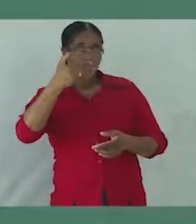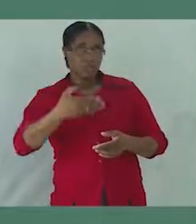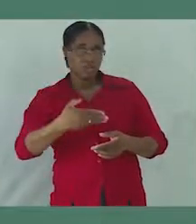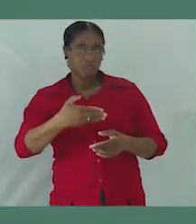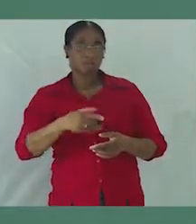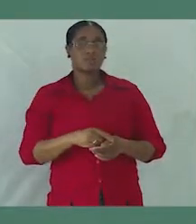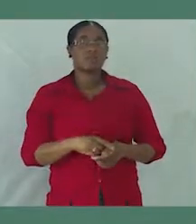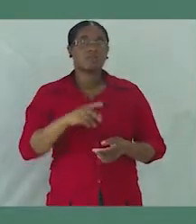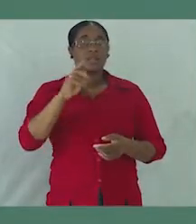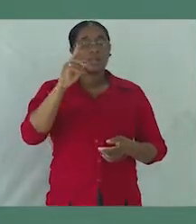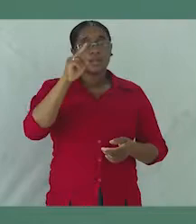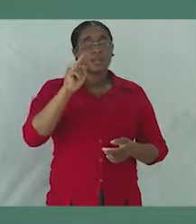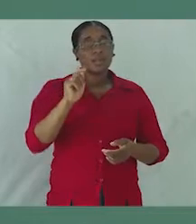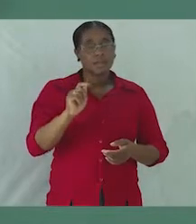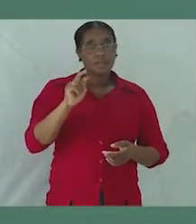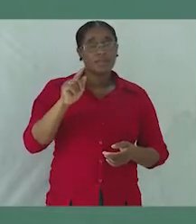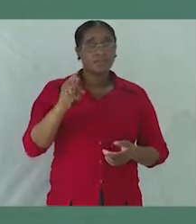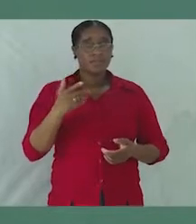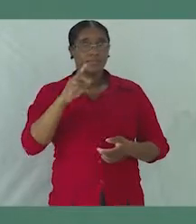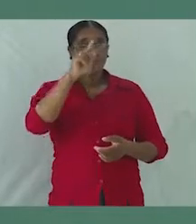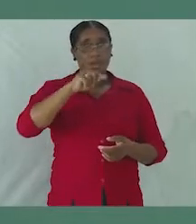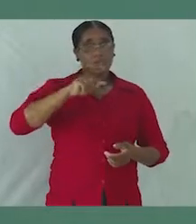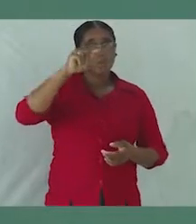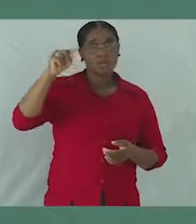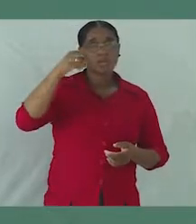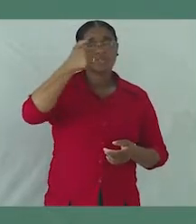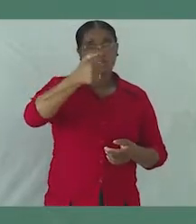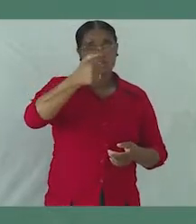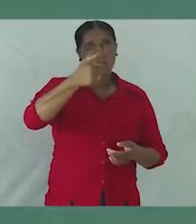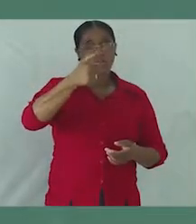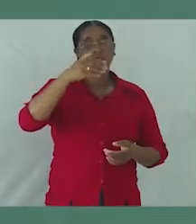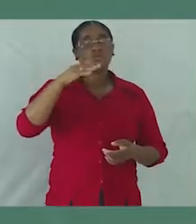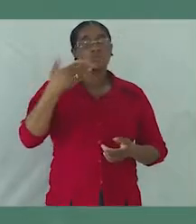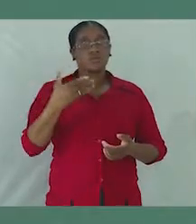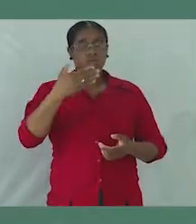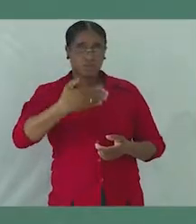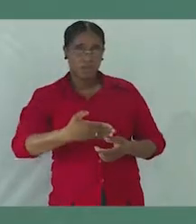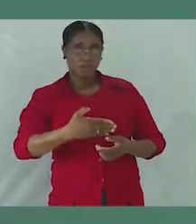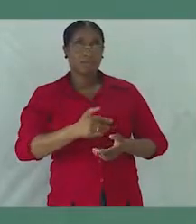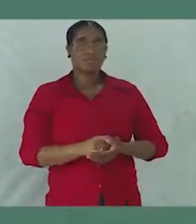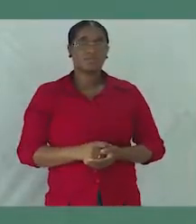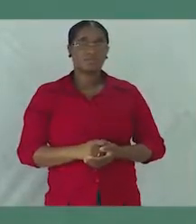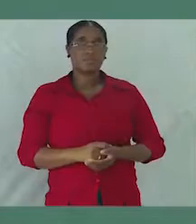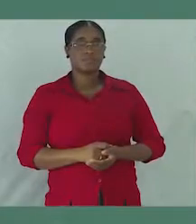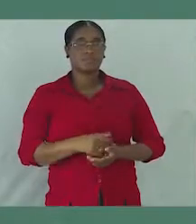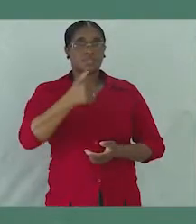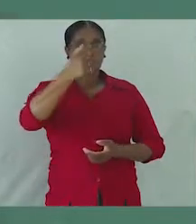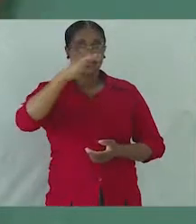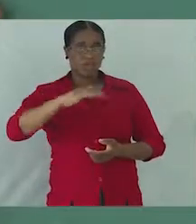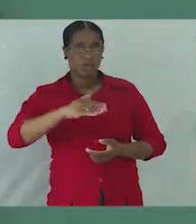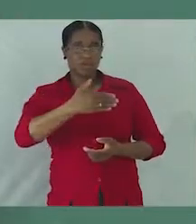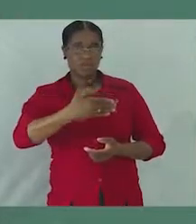e raiz quadrada de 5 sobre 7. 5 sobre